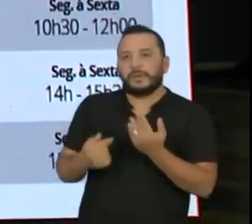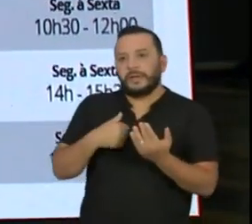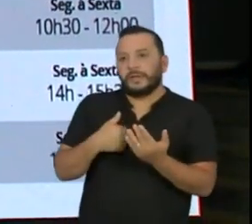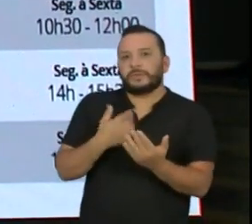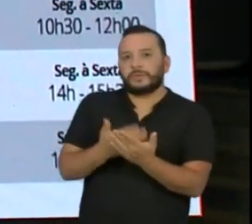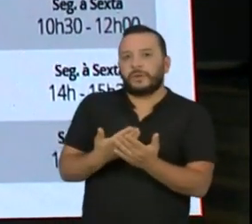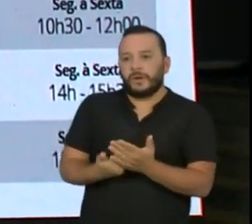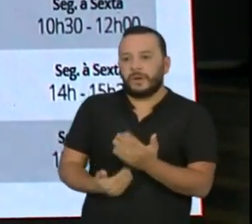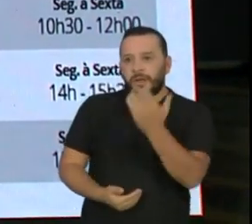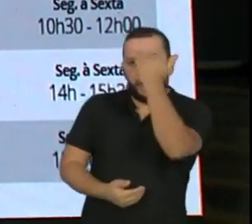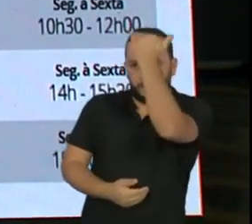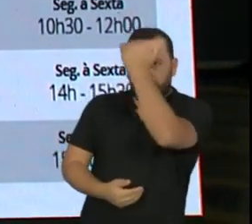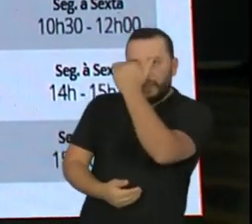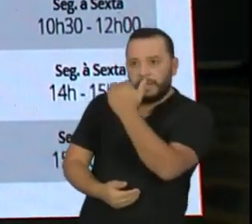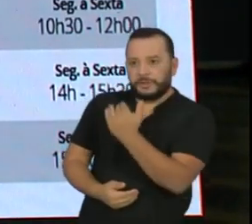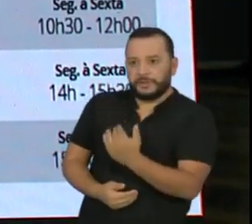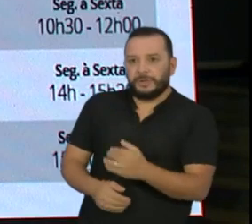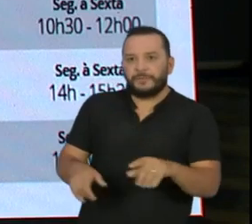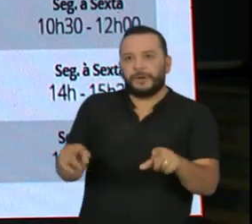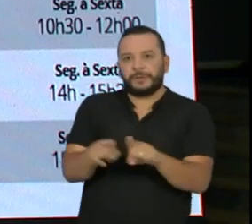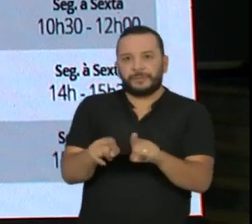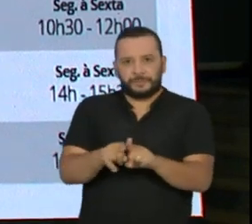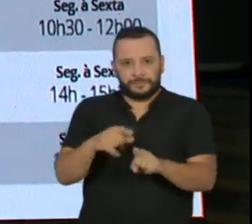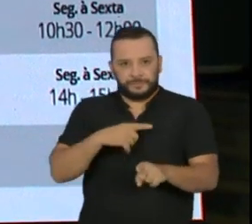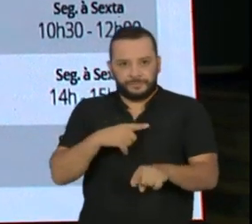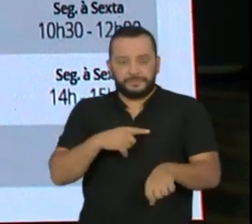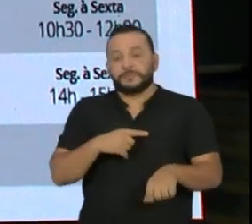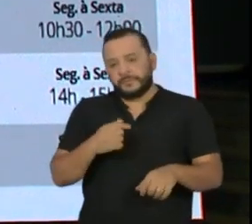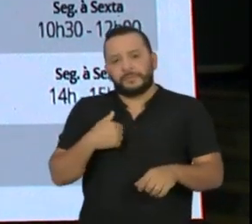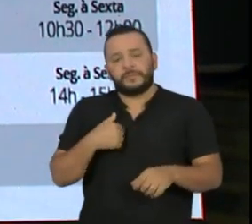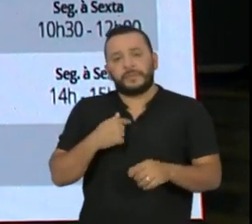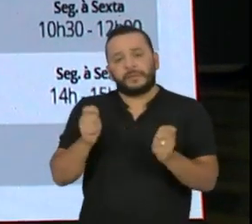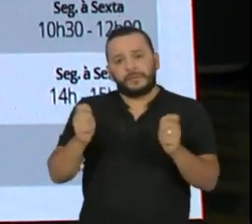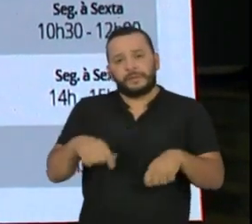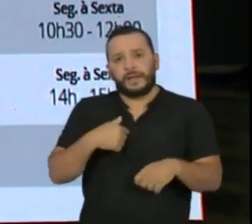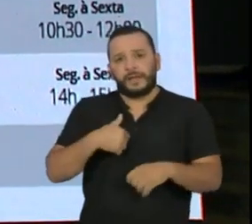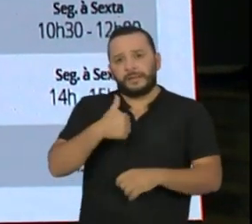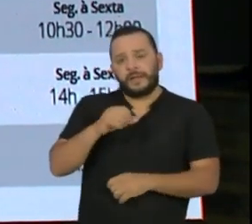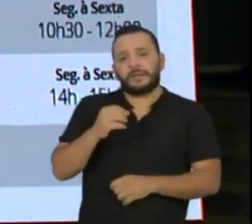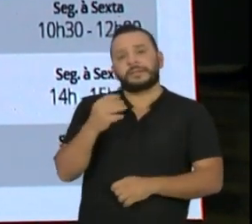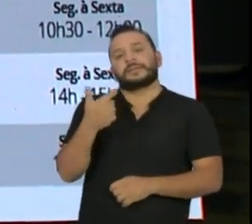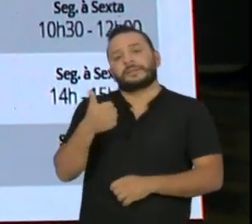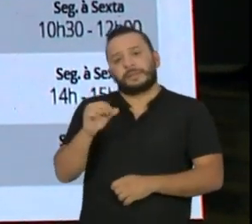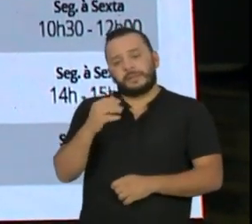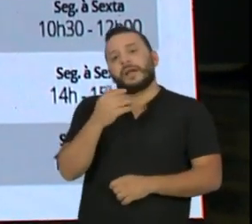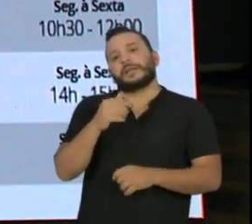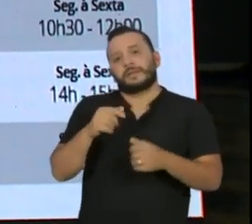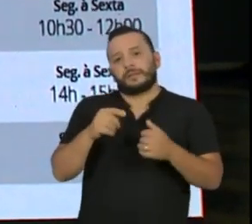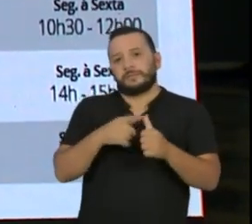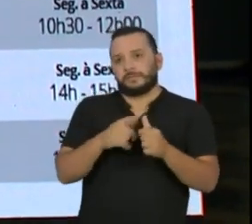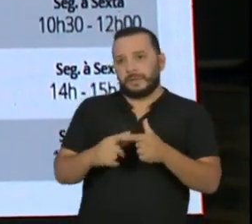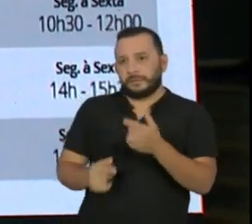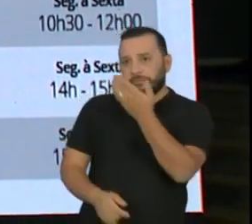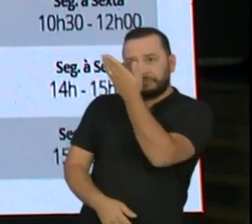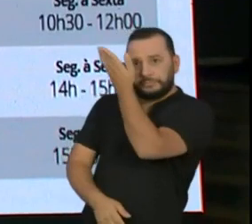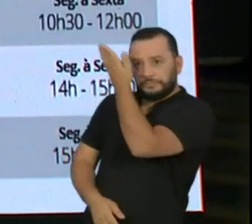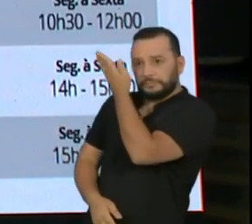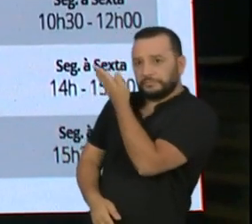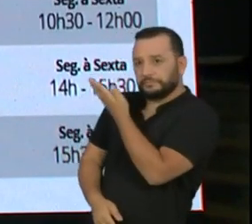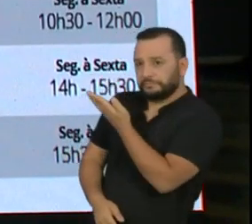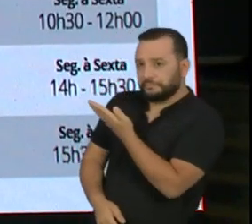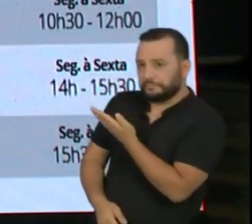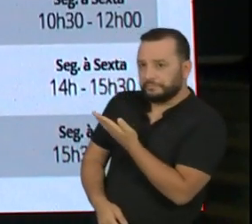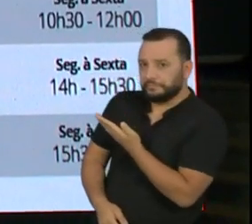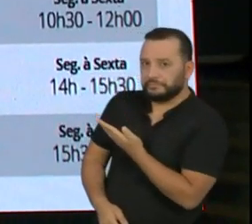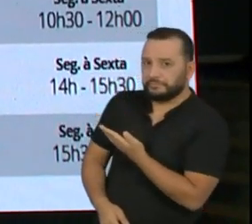poderá enviar. E assim por diante, segundo ano das 9 às 10h30, o terceiro ano das 10h30 às 12, quarto ano das 14 às 15h30 e o